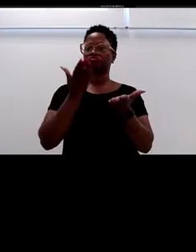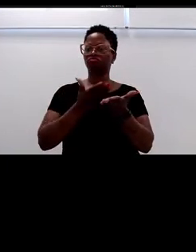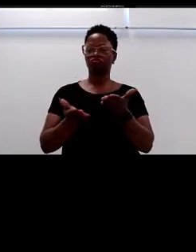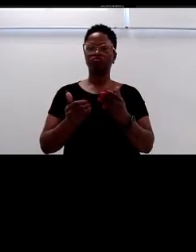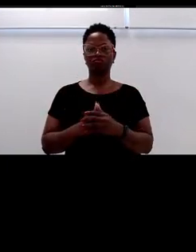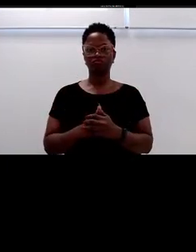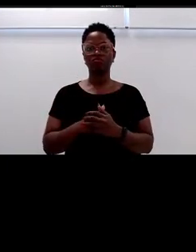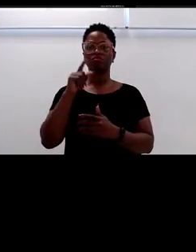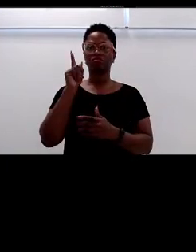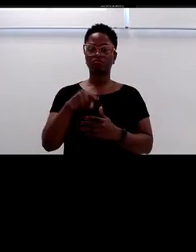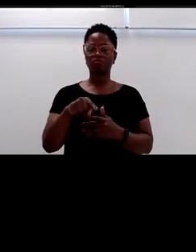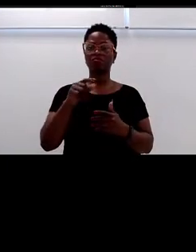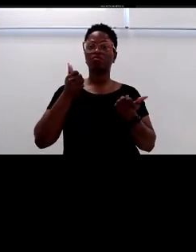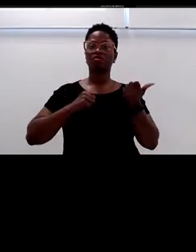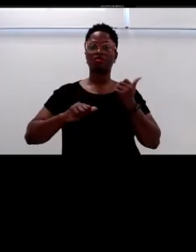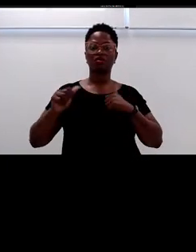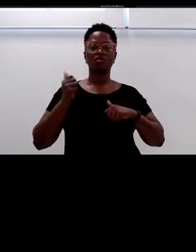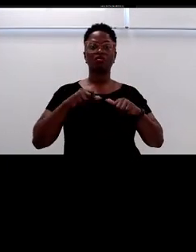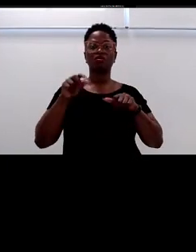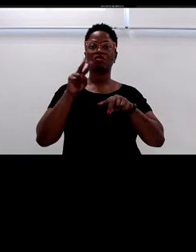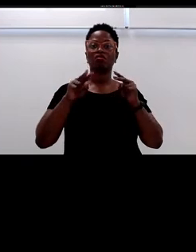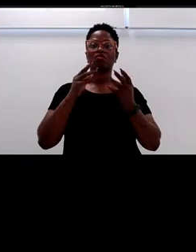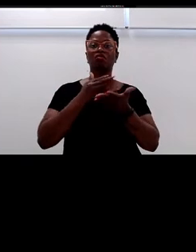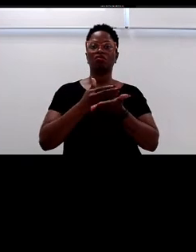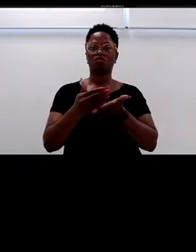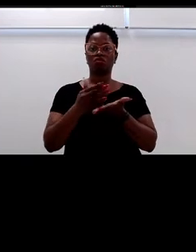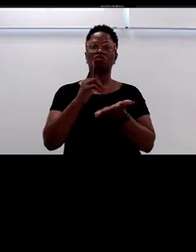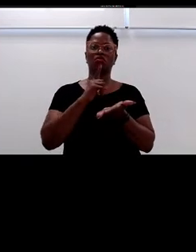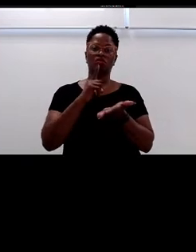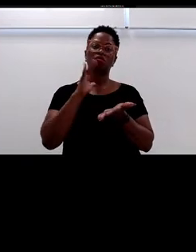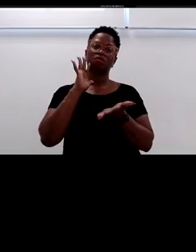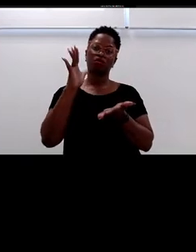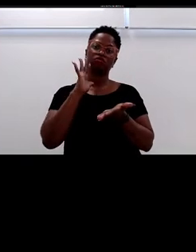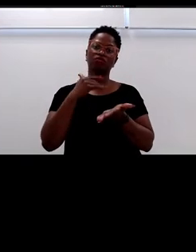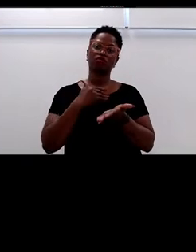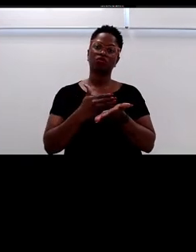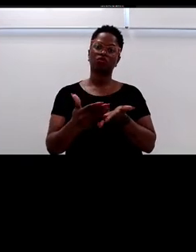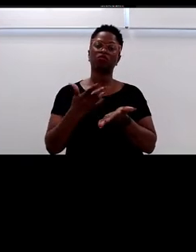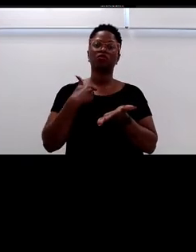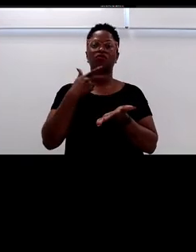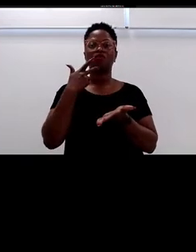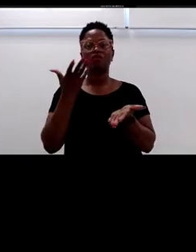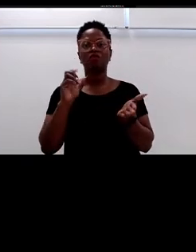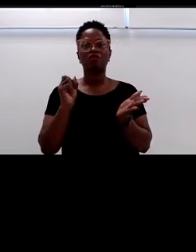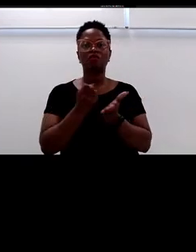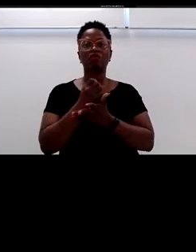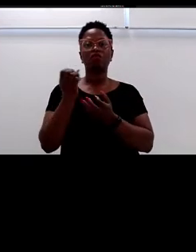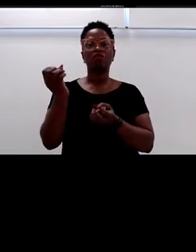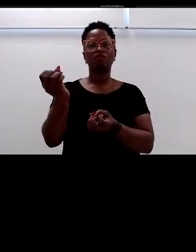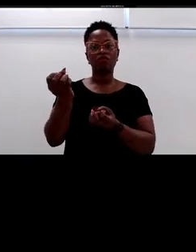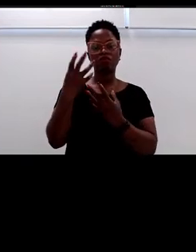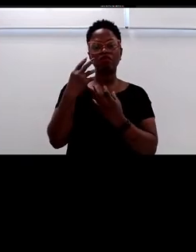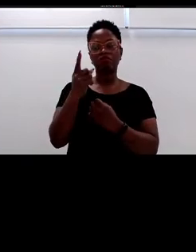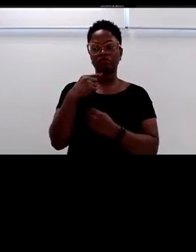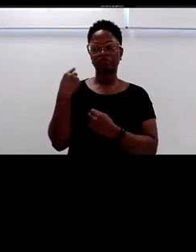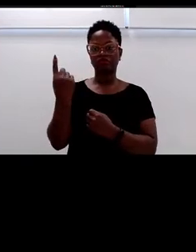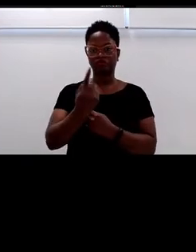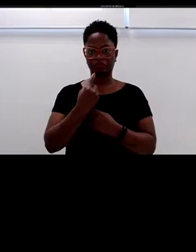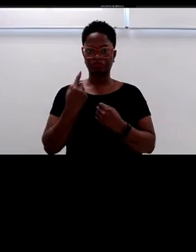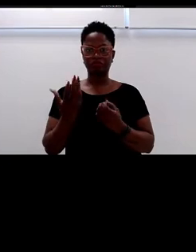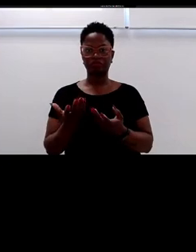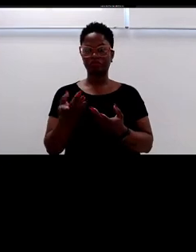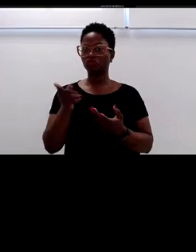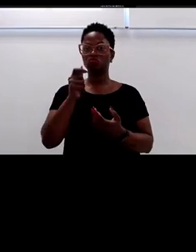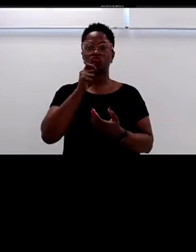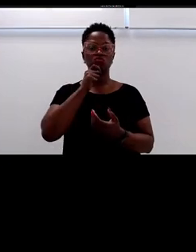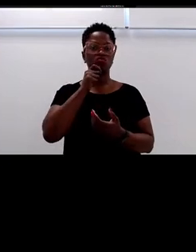o desespero, eu lembro, no início, quando a gente começou a pensar, eu falava, pô, Bandeira, ensina pra gente afresco. E não tinha